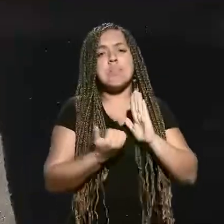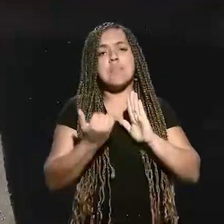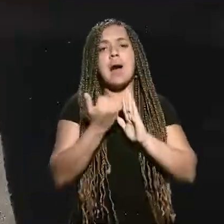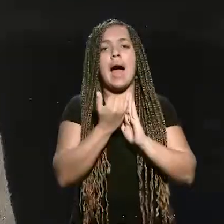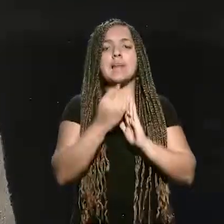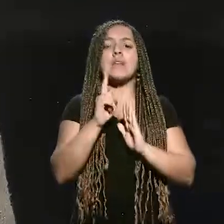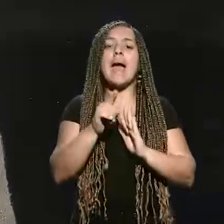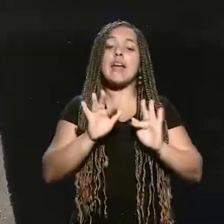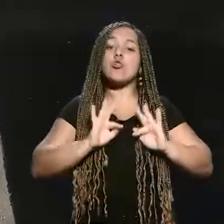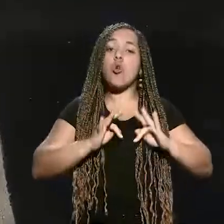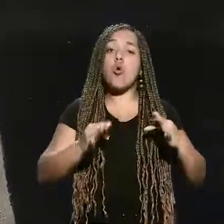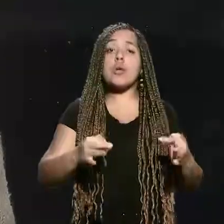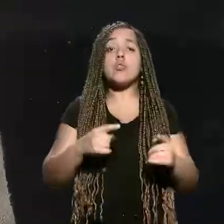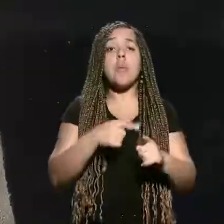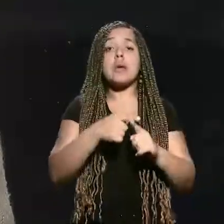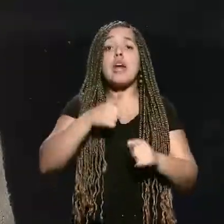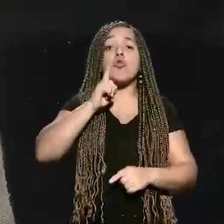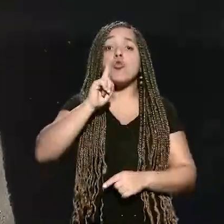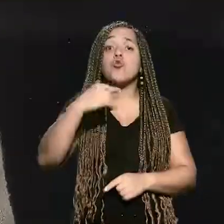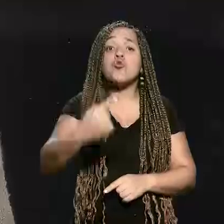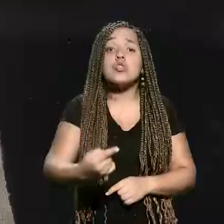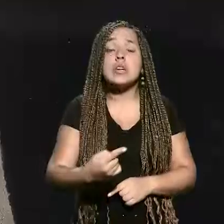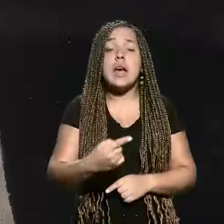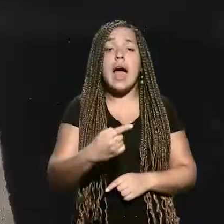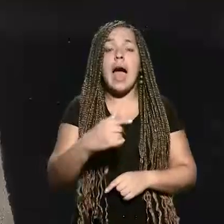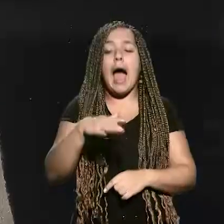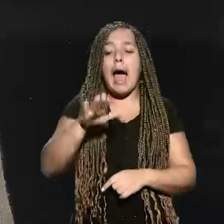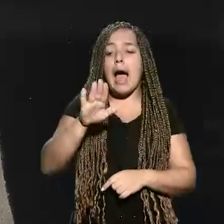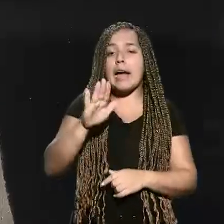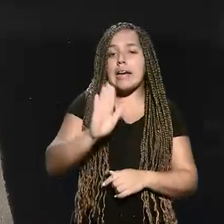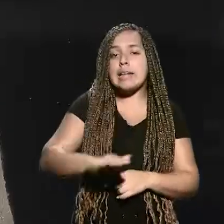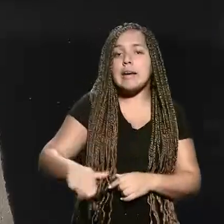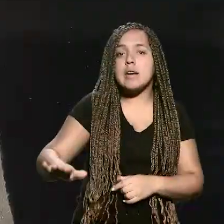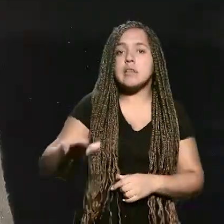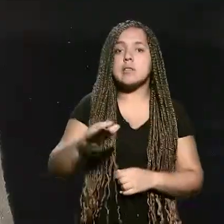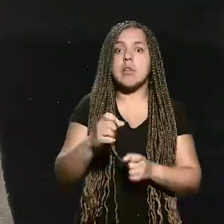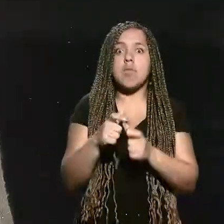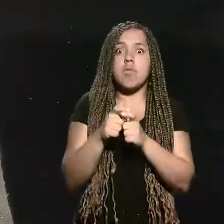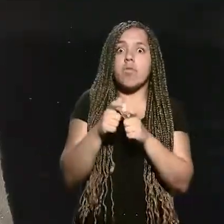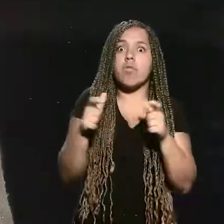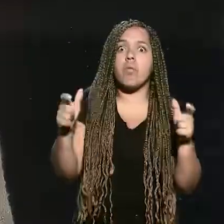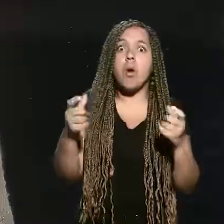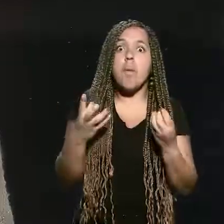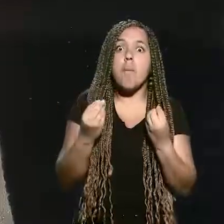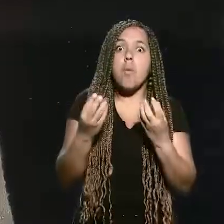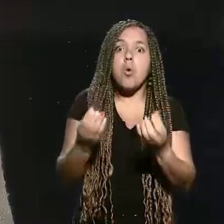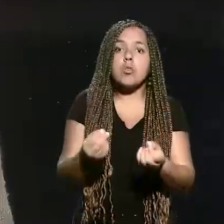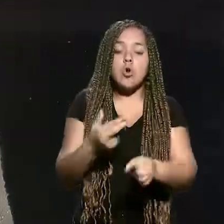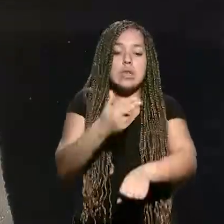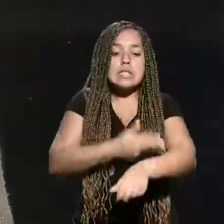é muito dolorido, assim, é cotidiana a quantidade de crianças que se cortam, que